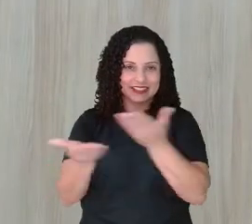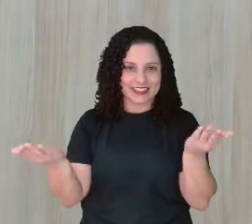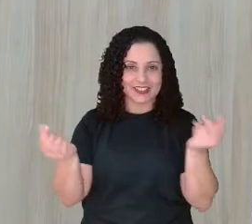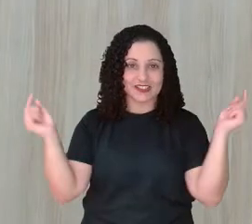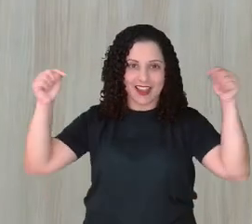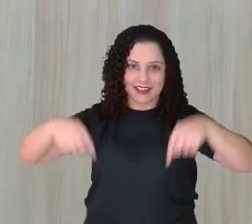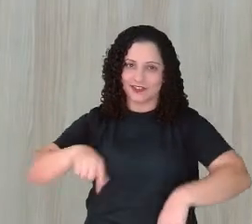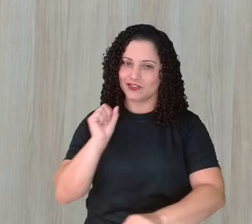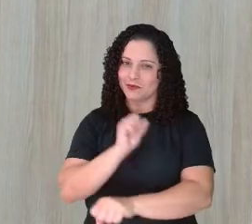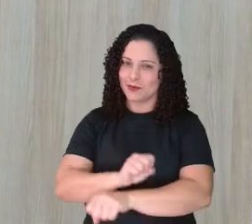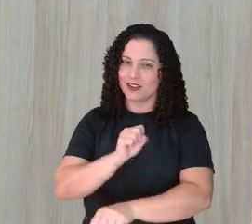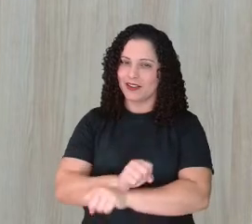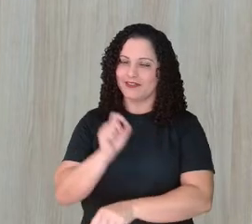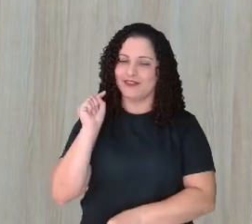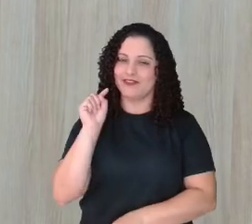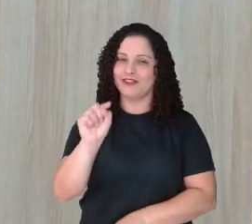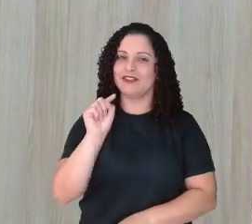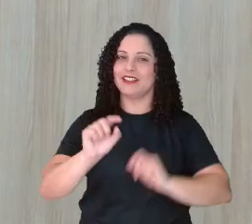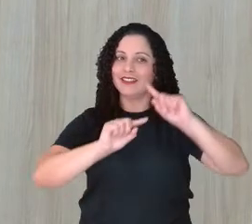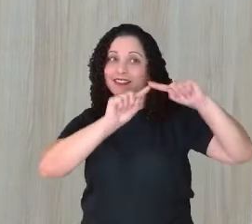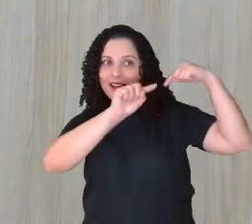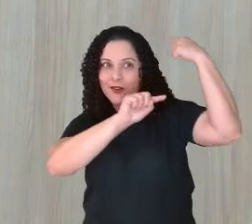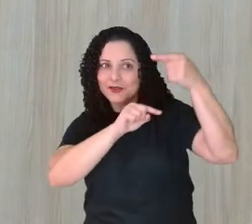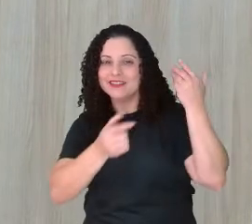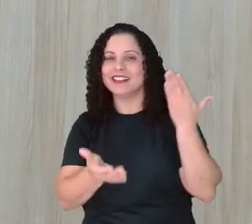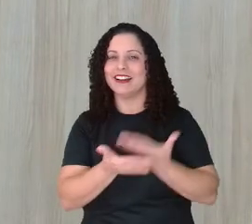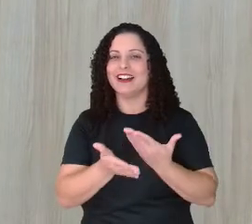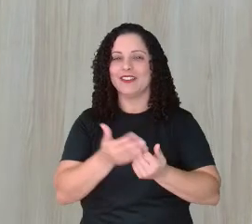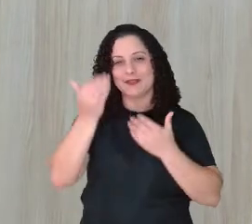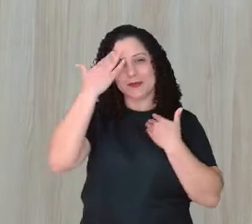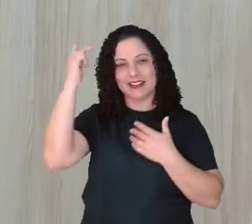aqui. Aguardo você na próxima